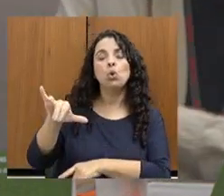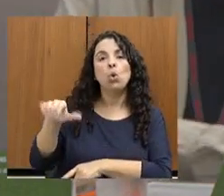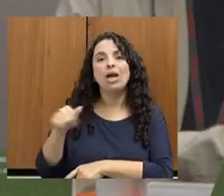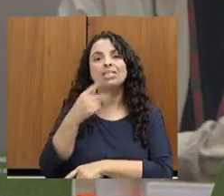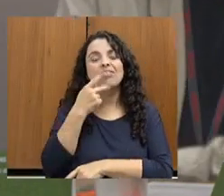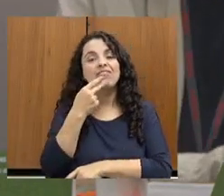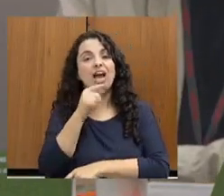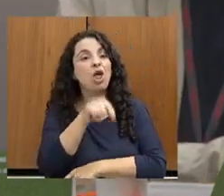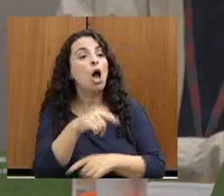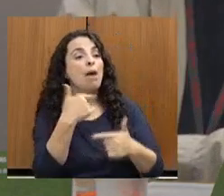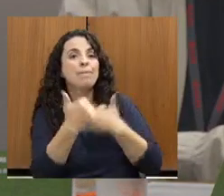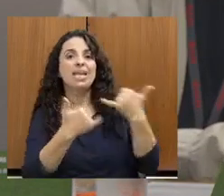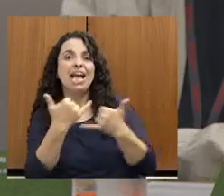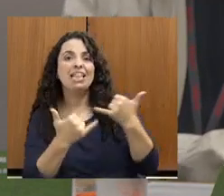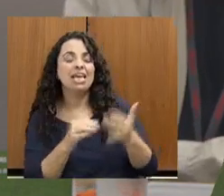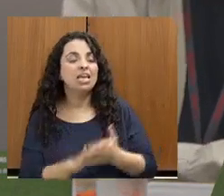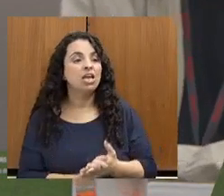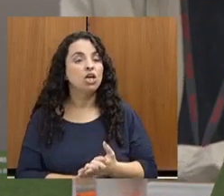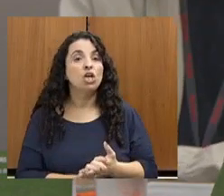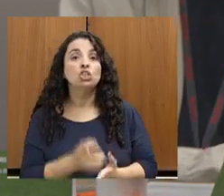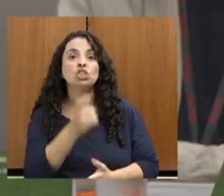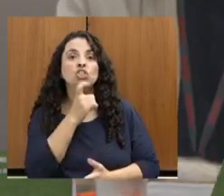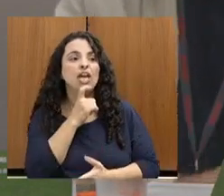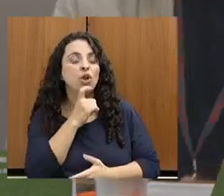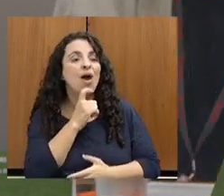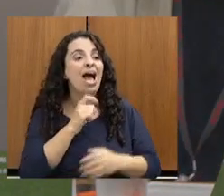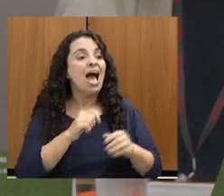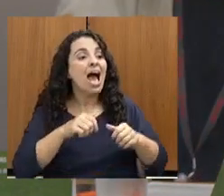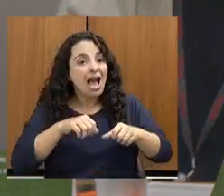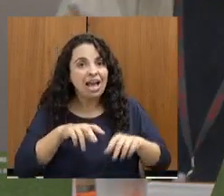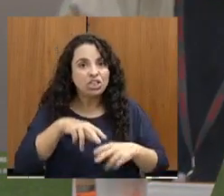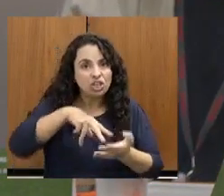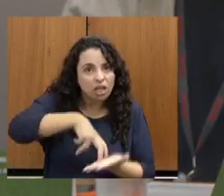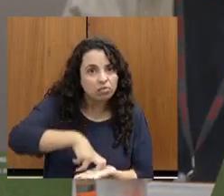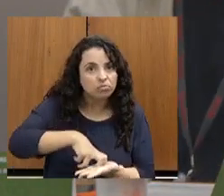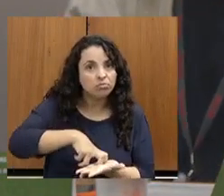agachado, pulo para o outro, tiro, e na hora o Davi leva um tapa.